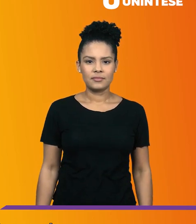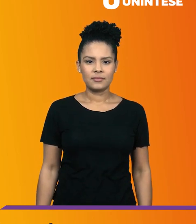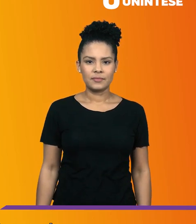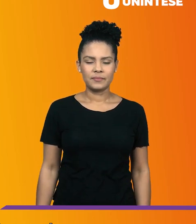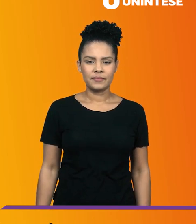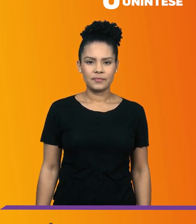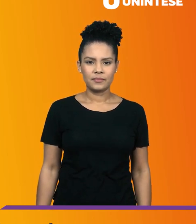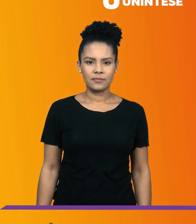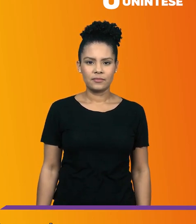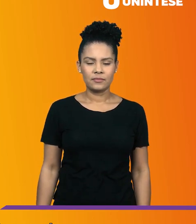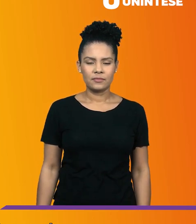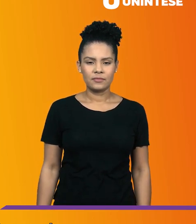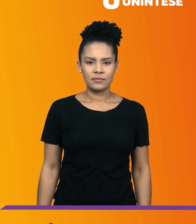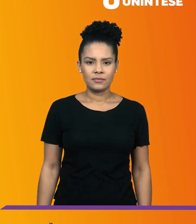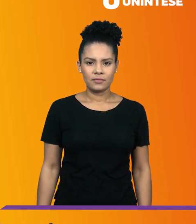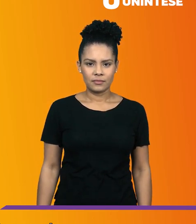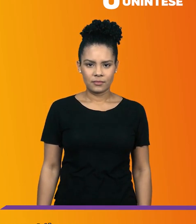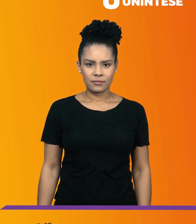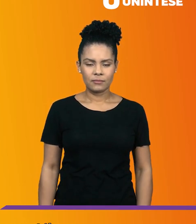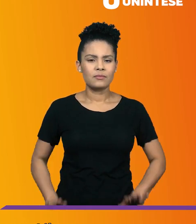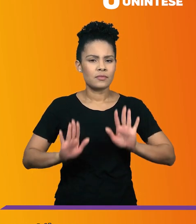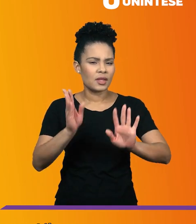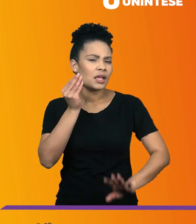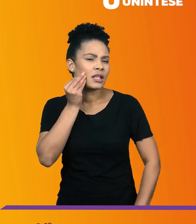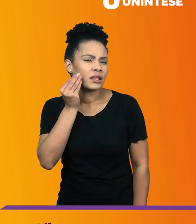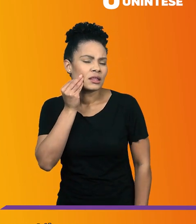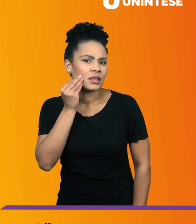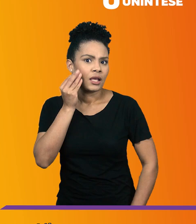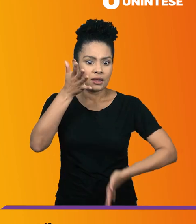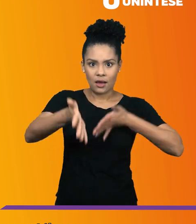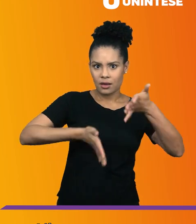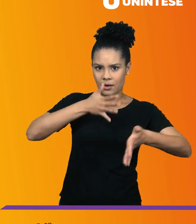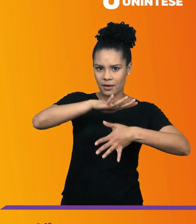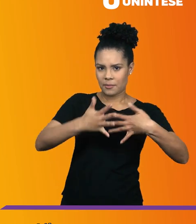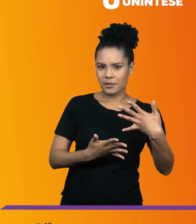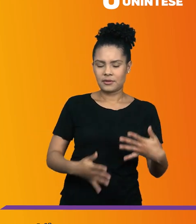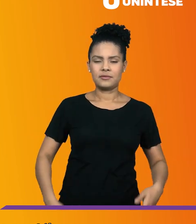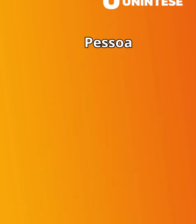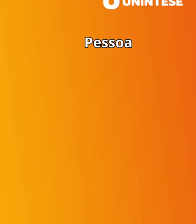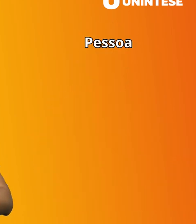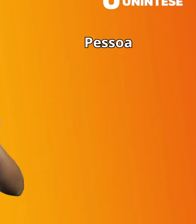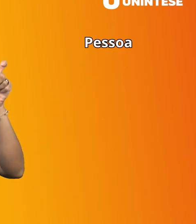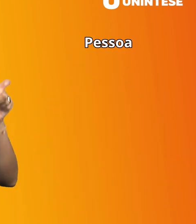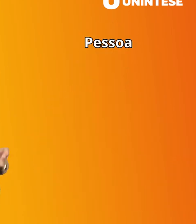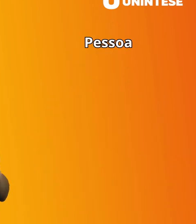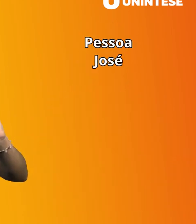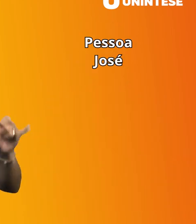que ele concluiu a construção. Vamos tentar colocar essa frase em Libras.